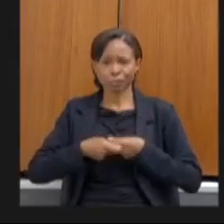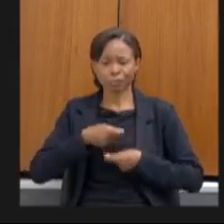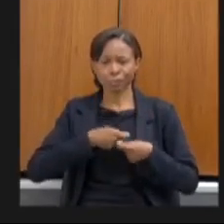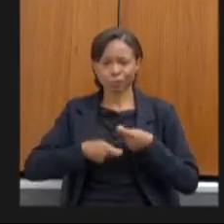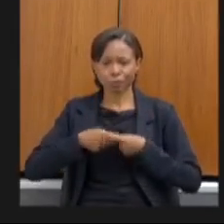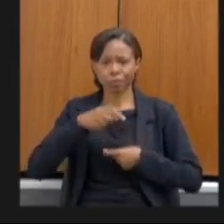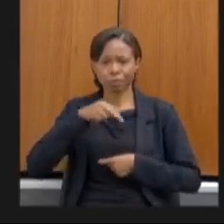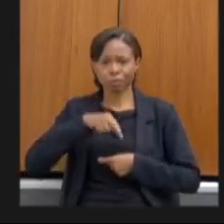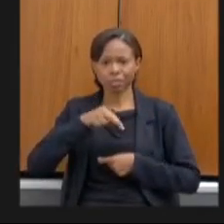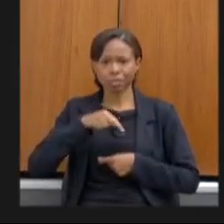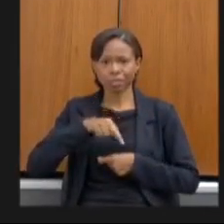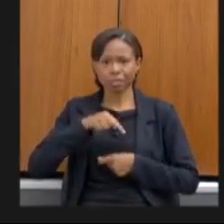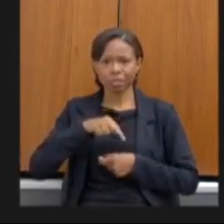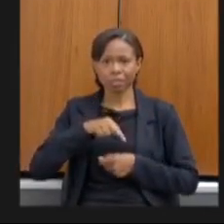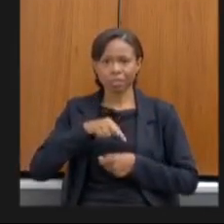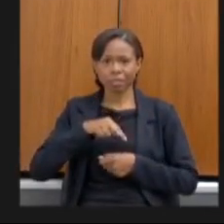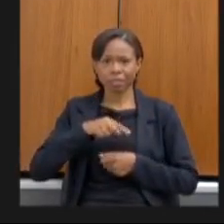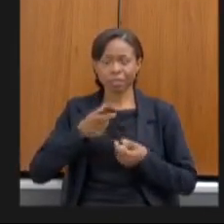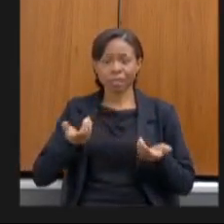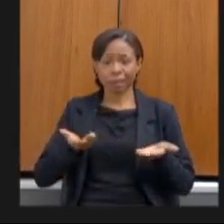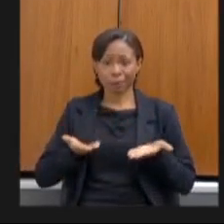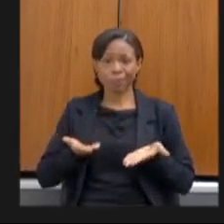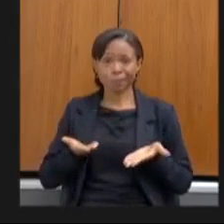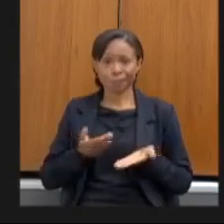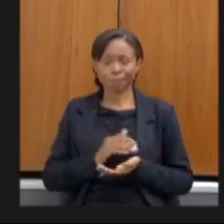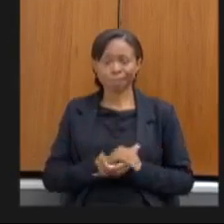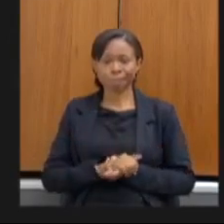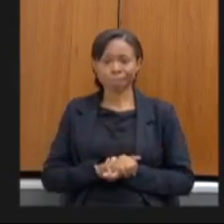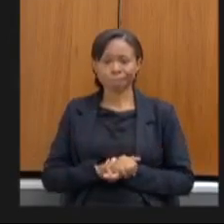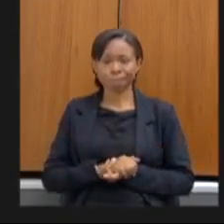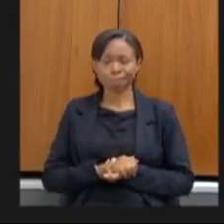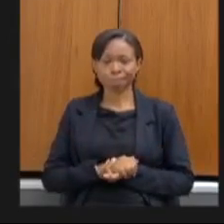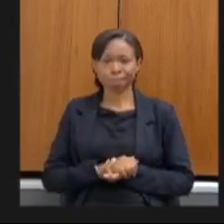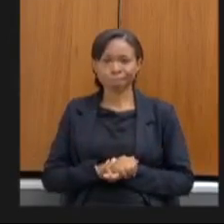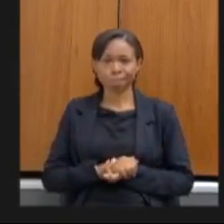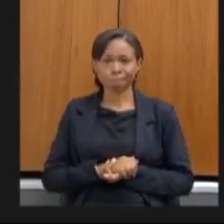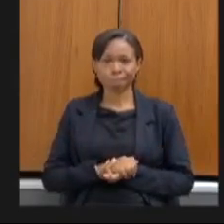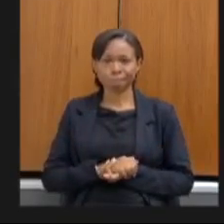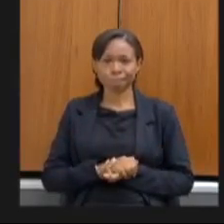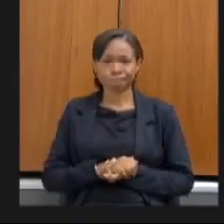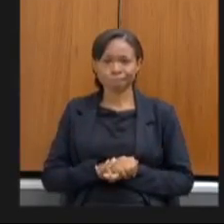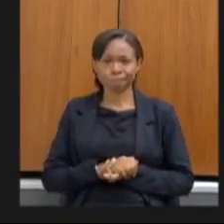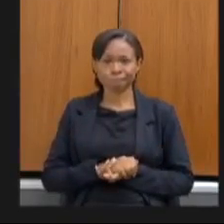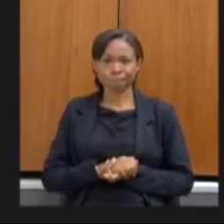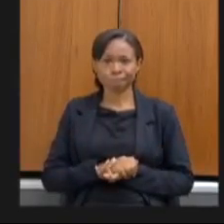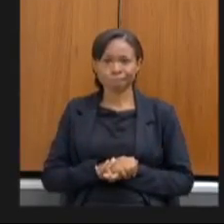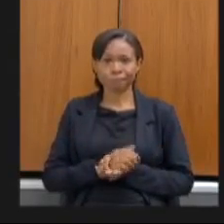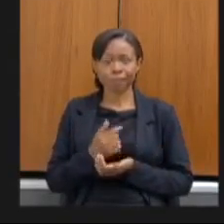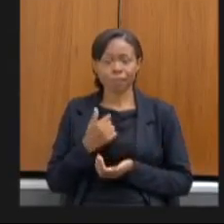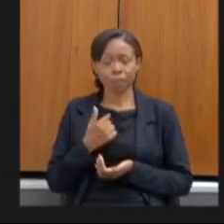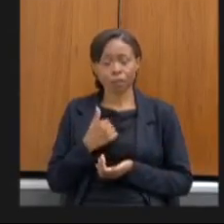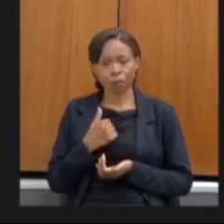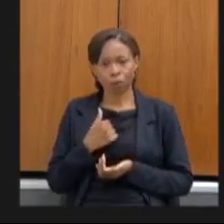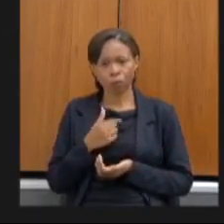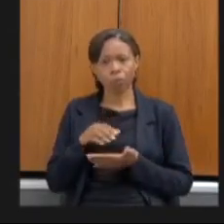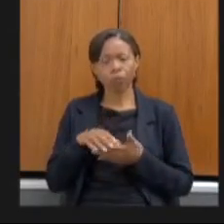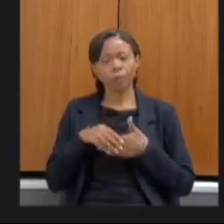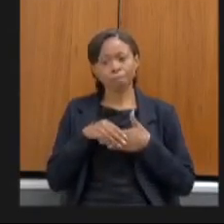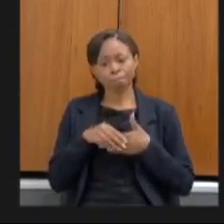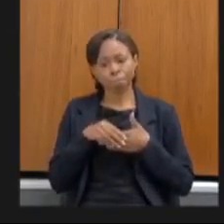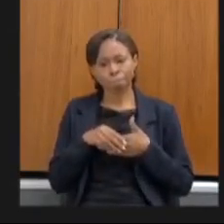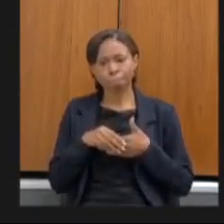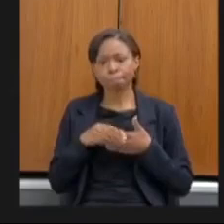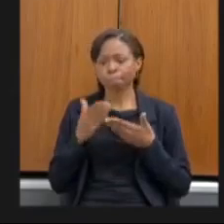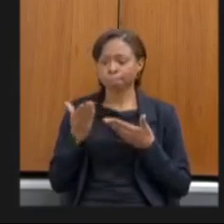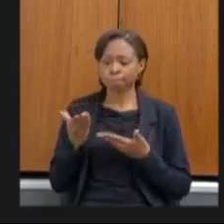minha filha nesse momento né e eu gostaria de Continental Presidente